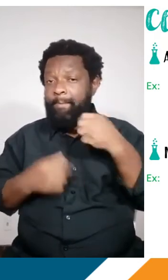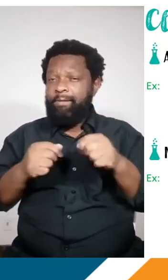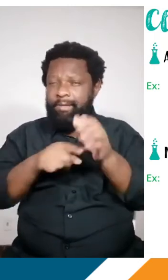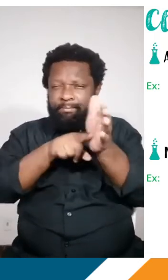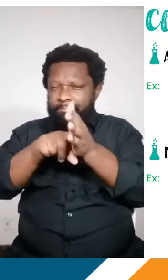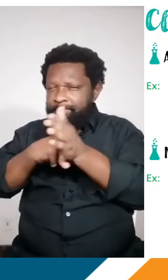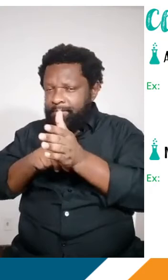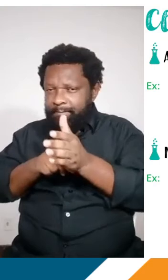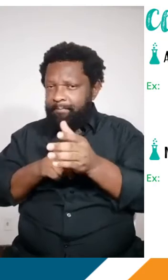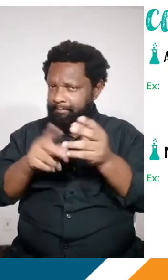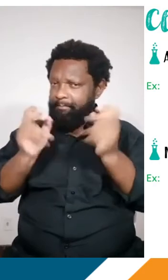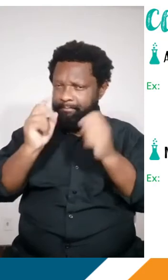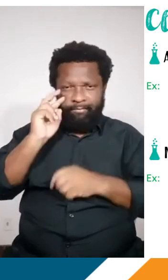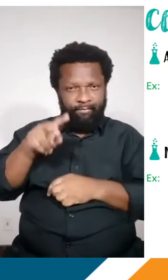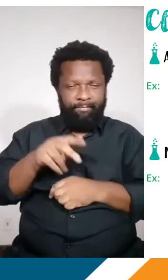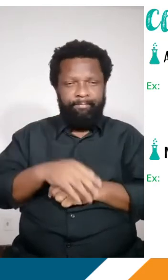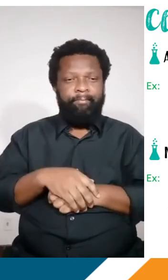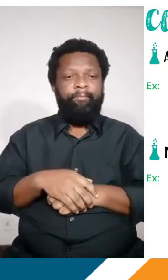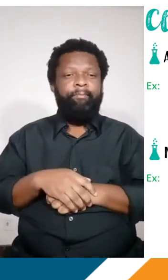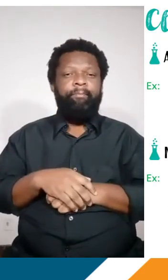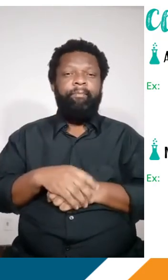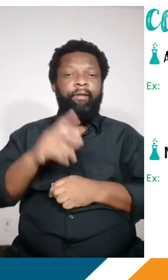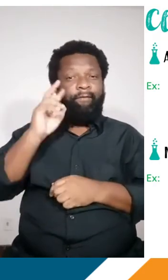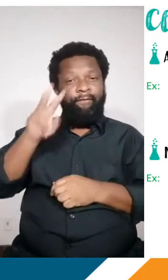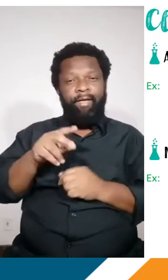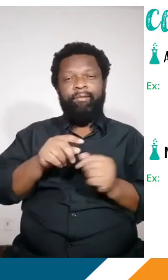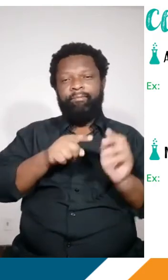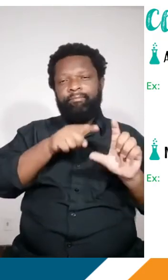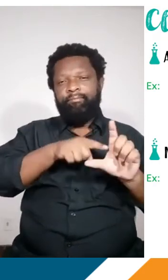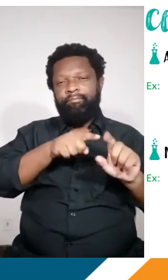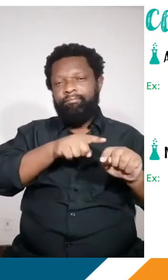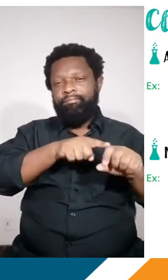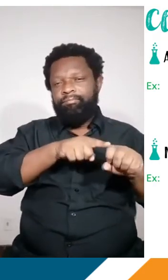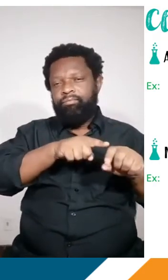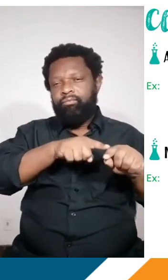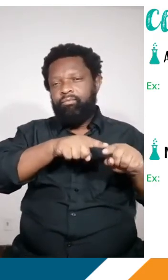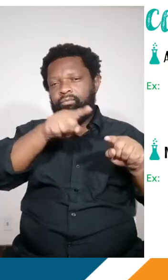sequência que pega todos os carbonos. Vamos ver. Se eu sigo essa sequência aqui,